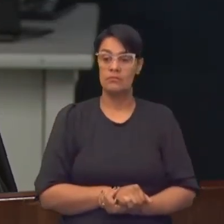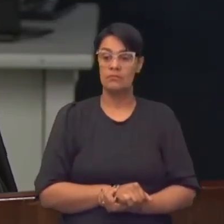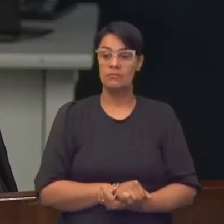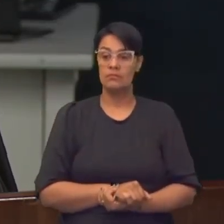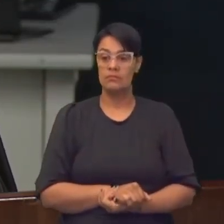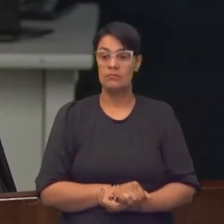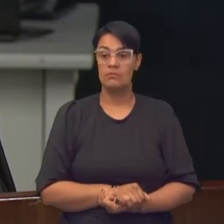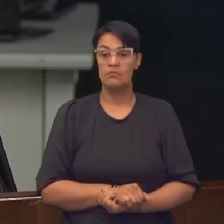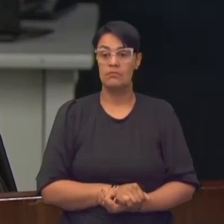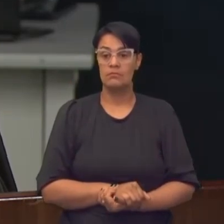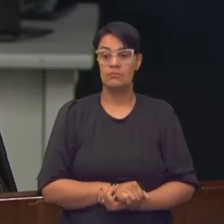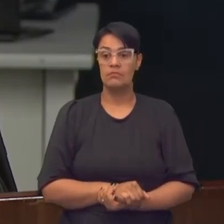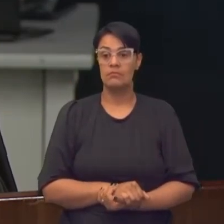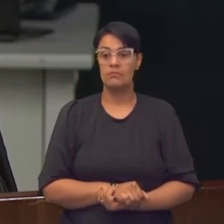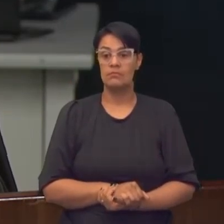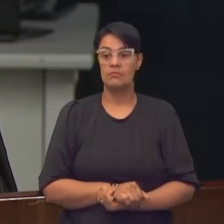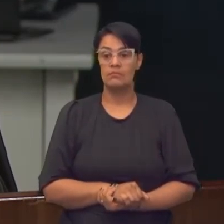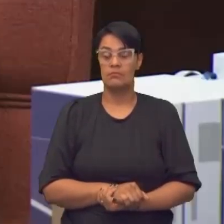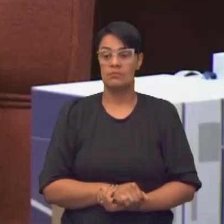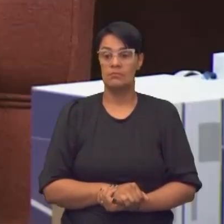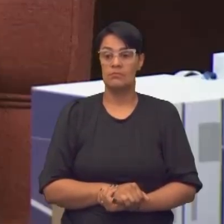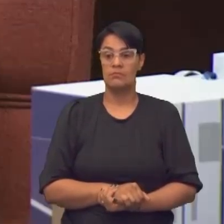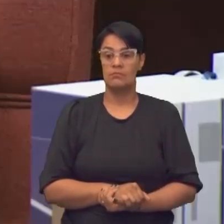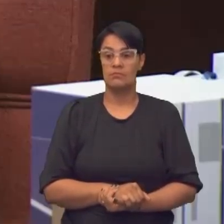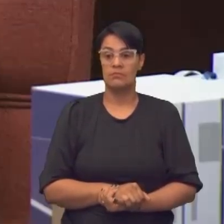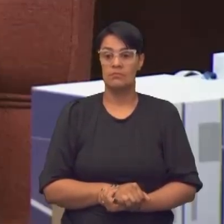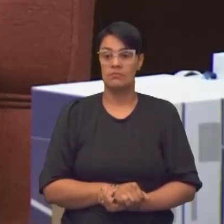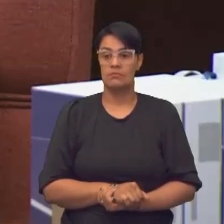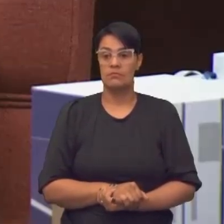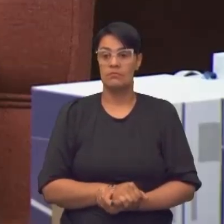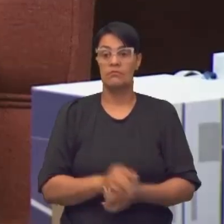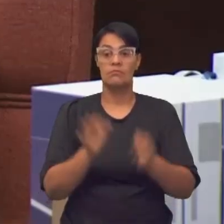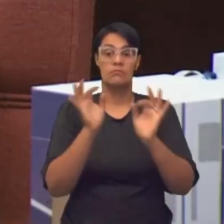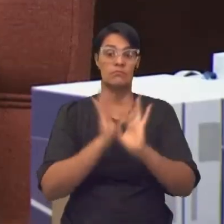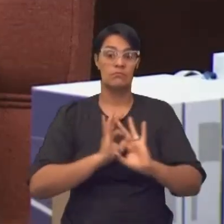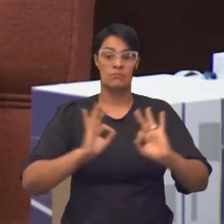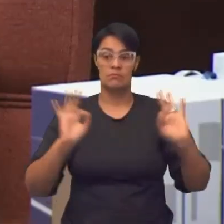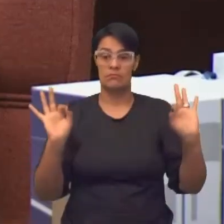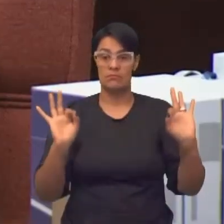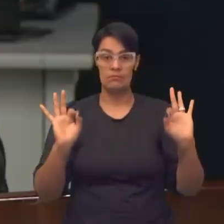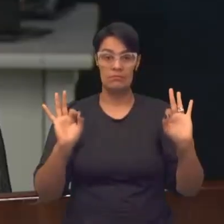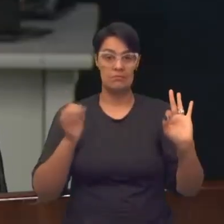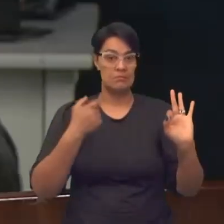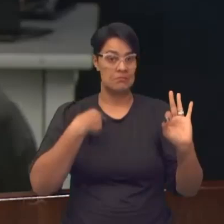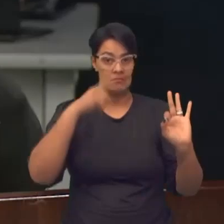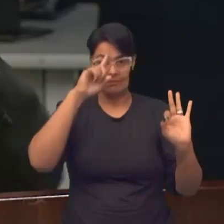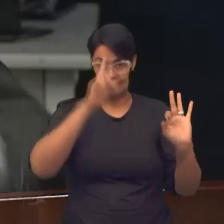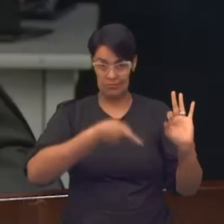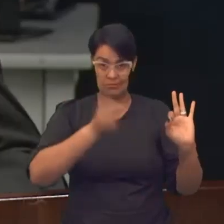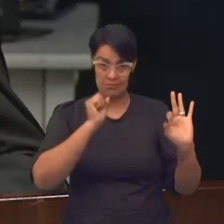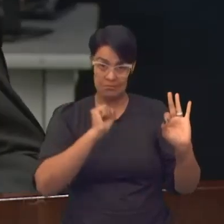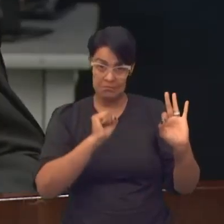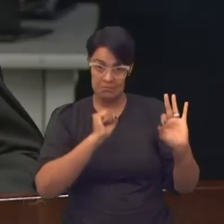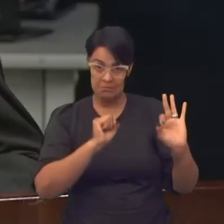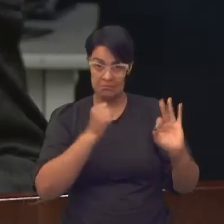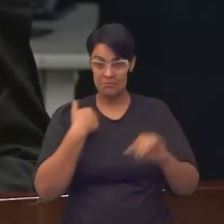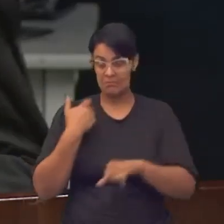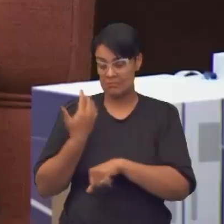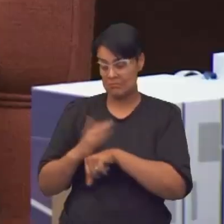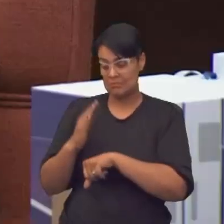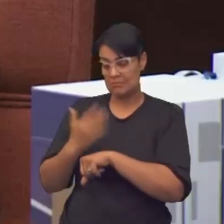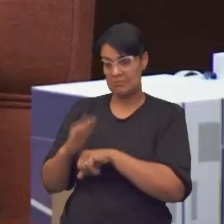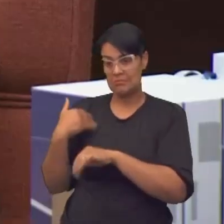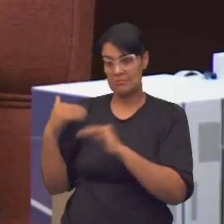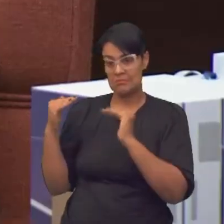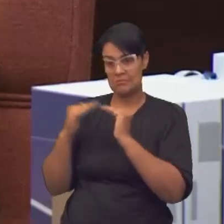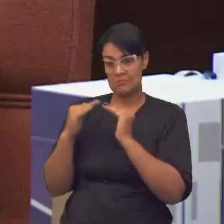vote agora, eu voto. adoro um homem dizer que eu posso mandar nele. Eu Eu nem treino lá em casa calculo o todo dia tanto. com a minha esposa e dá Pois é, certo. e aí